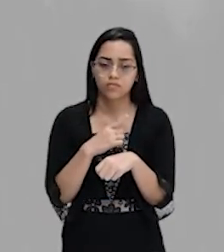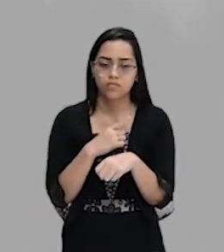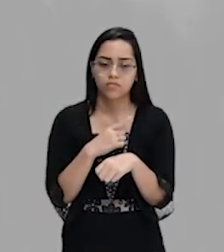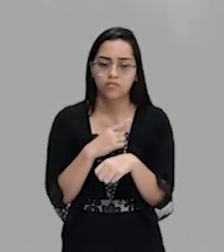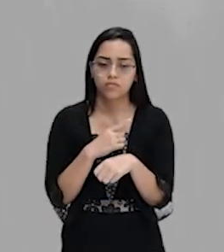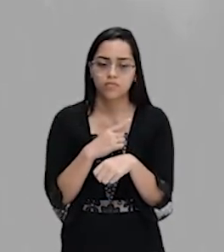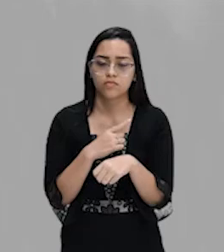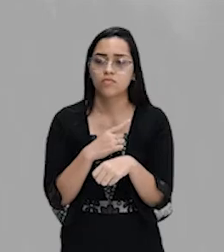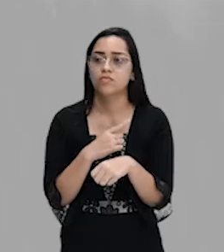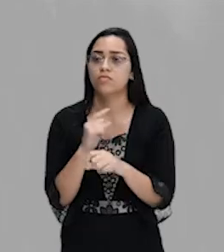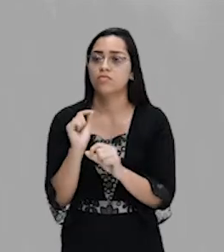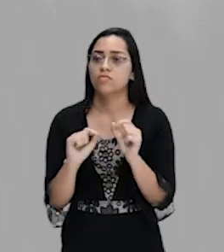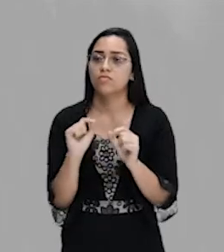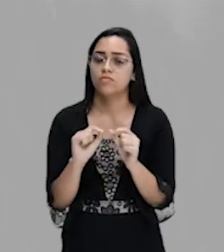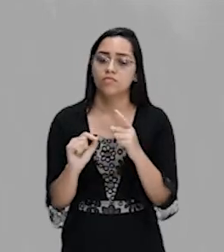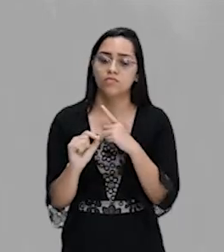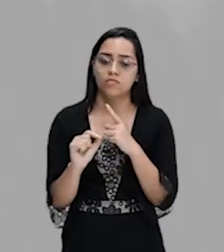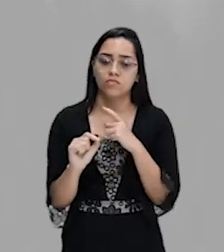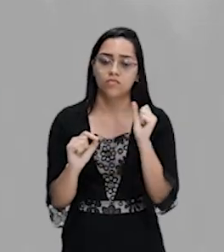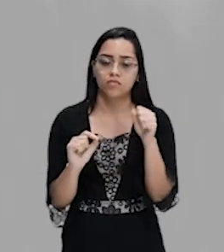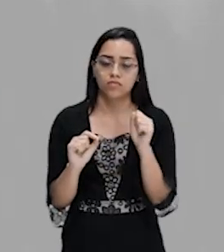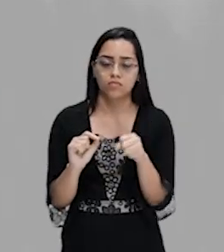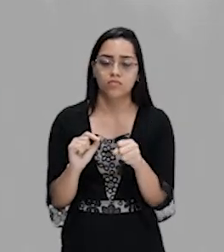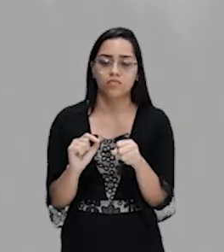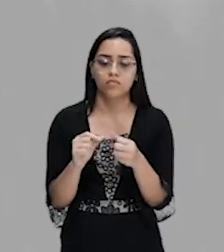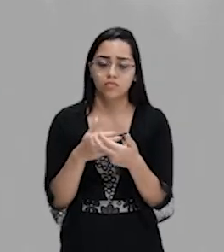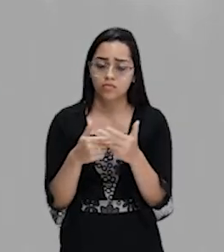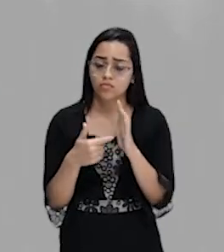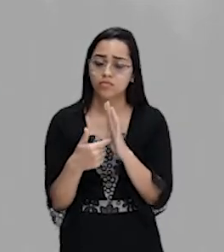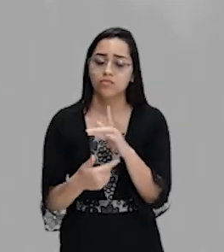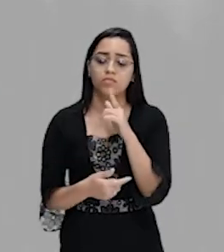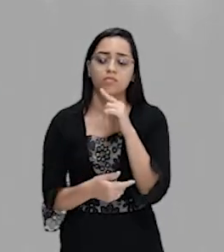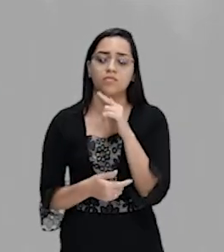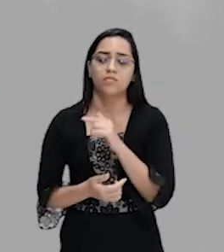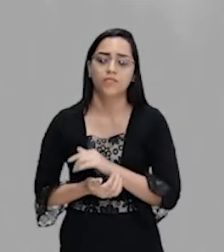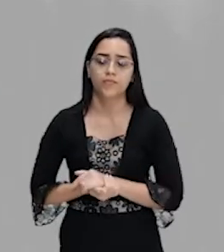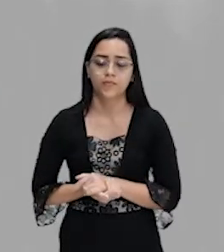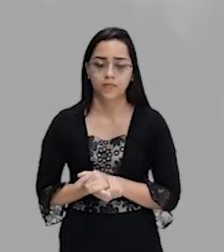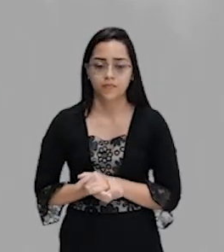indiana, ela constatou que ali existem evidências de água. Tá, ok?